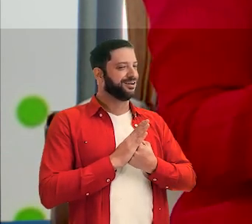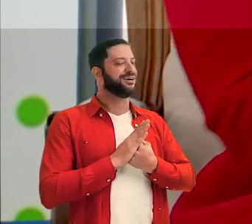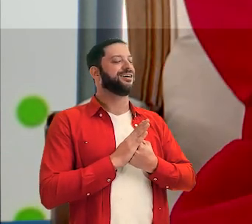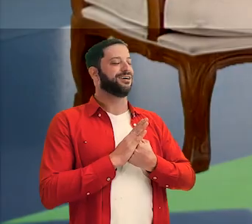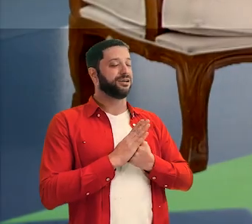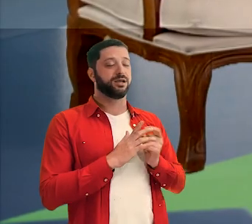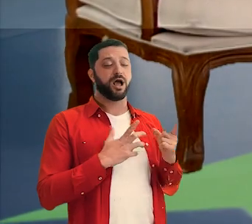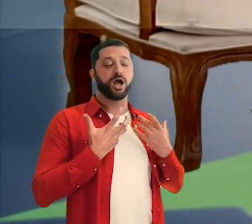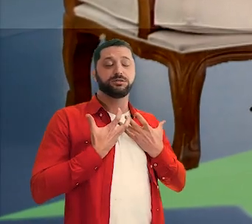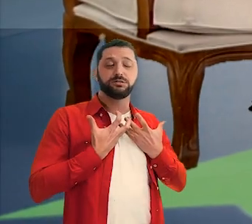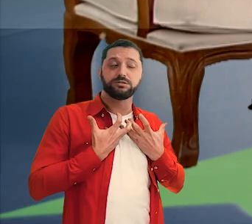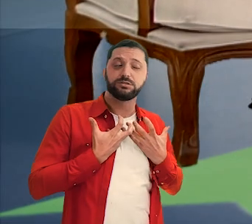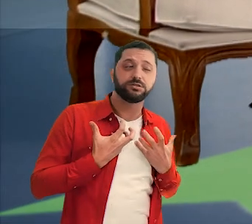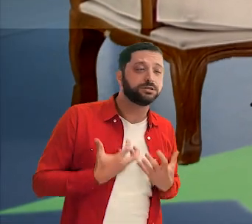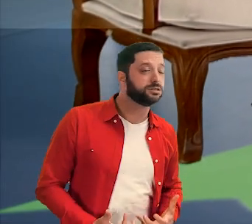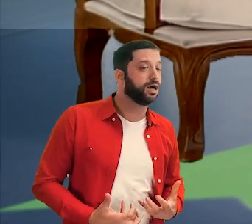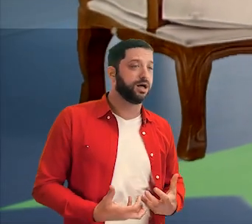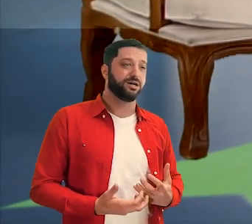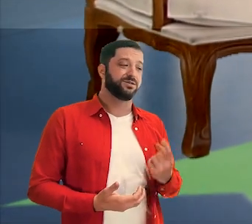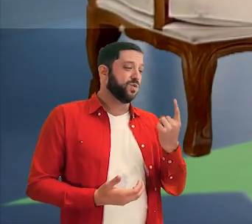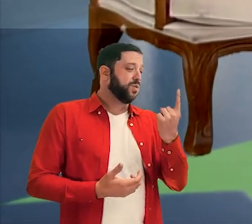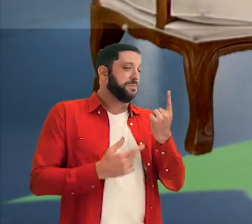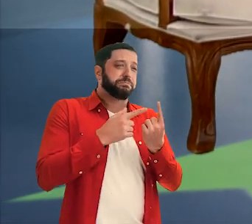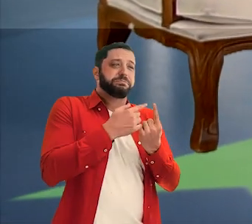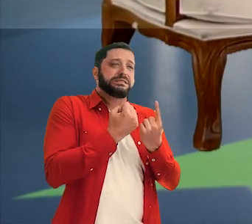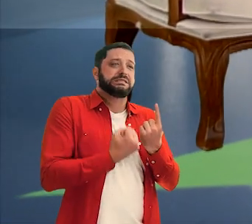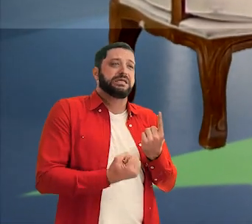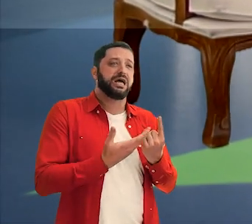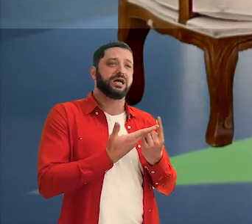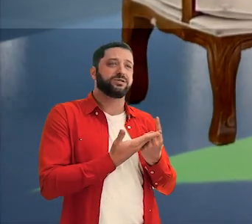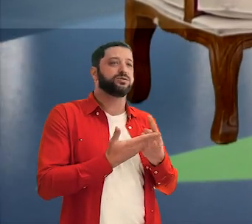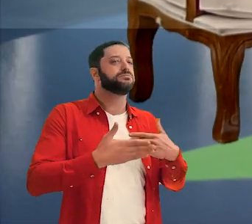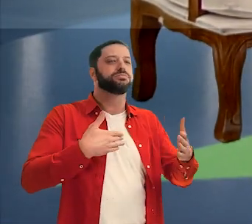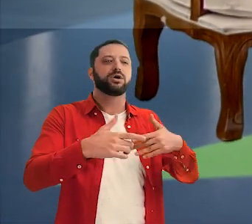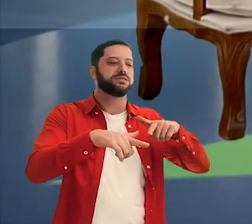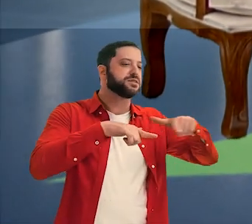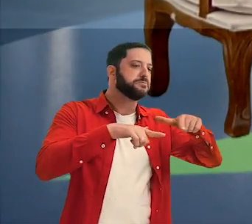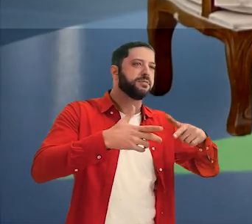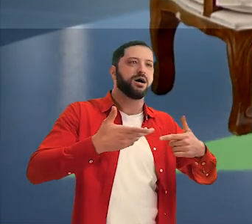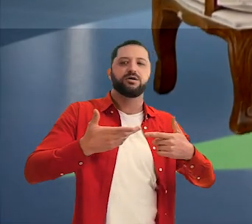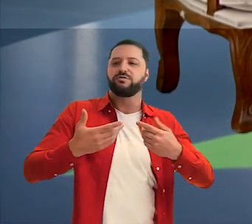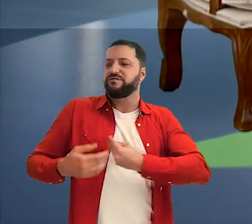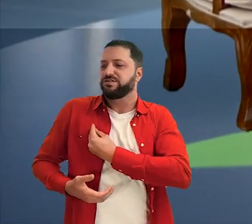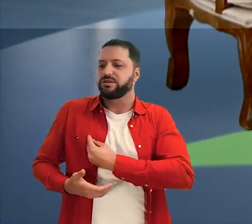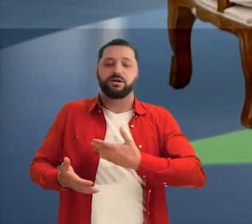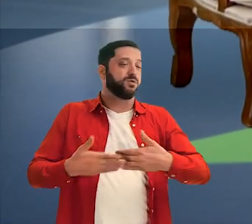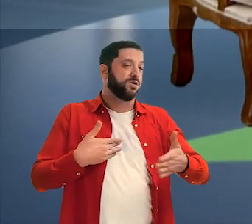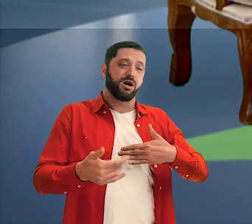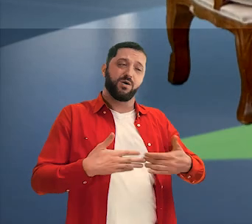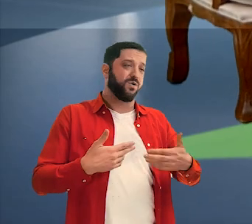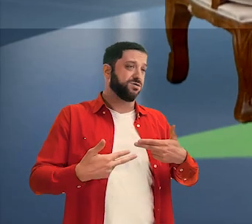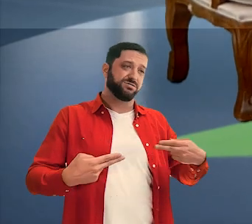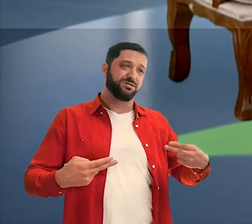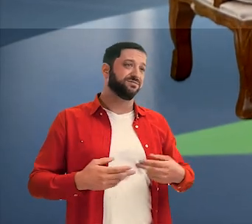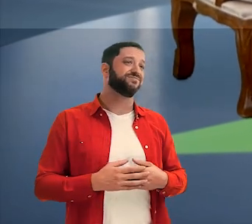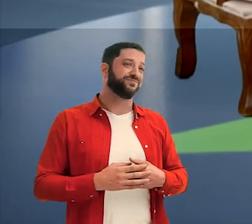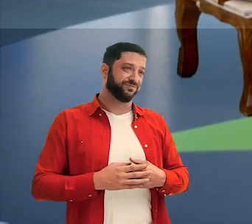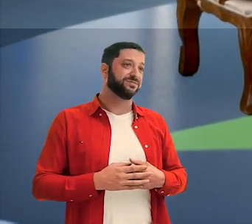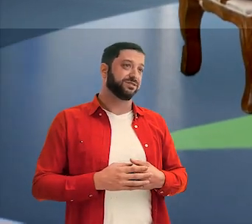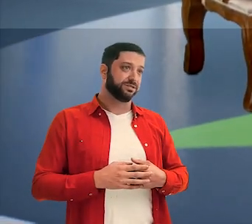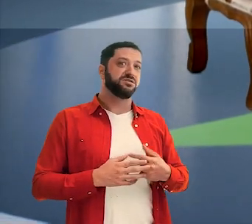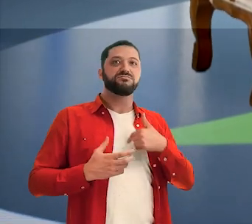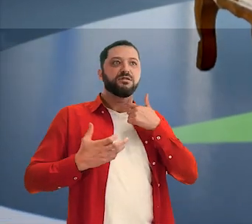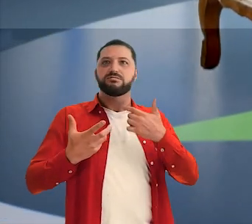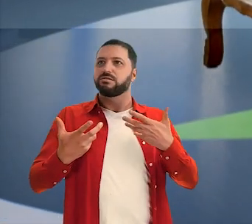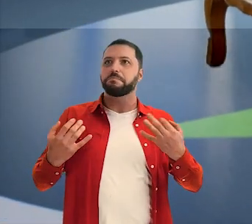ela. E fica ela, sobrecarregada. E fica completamente cansada. Sobrecarregada, isso no trabalho, em todas as áreas da vida, né? Então,